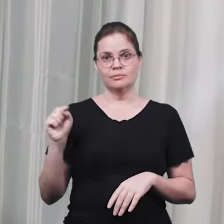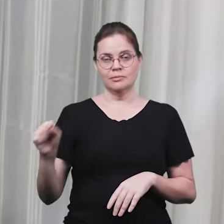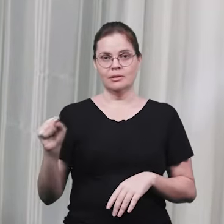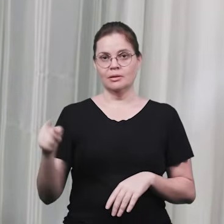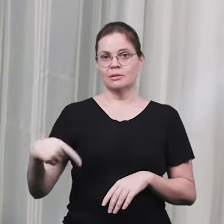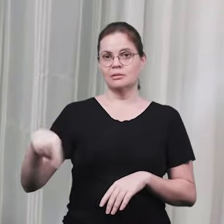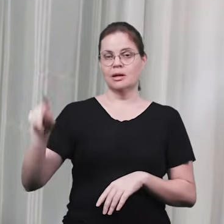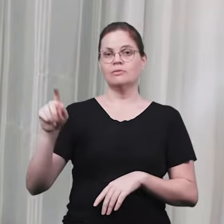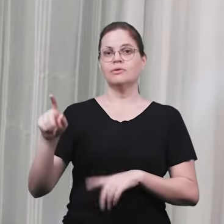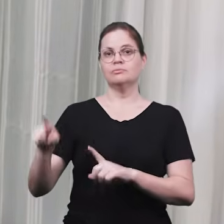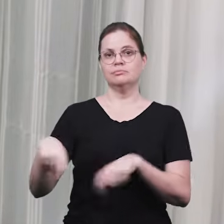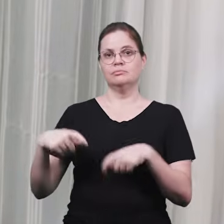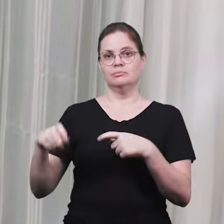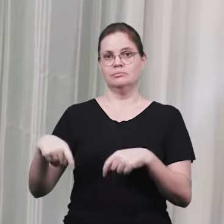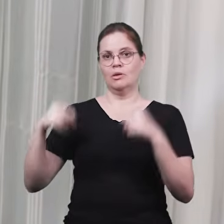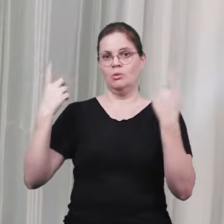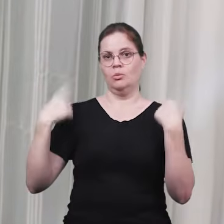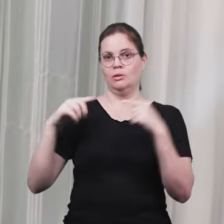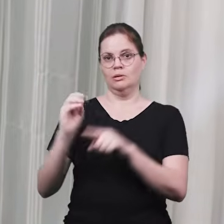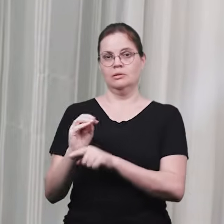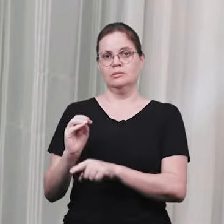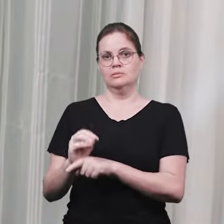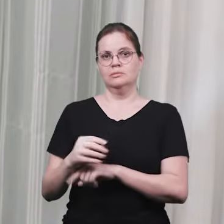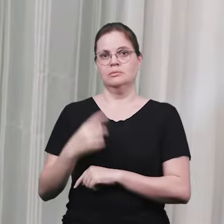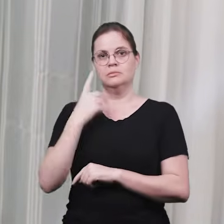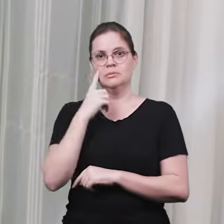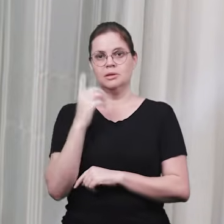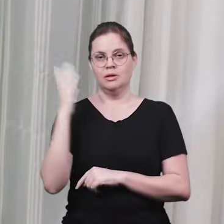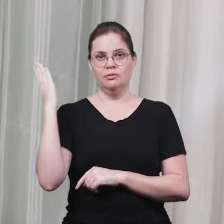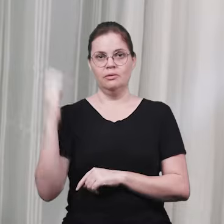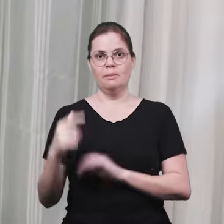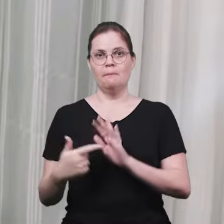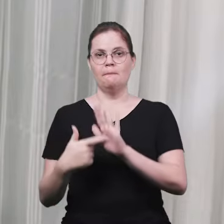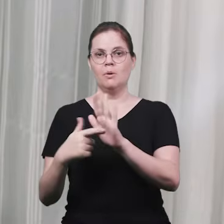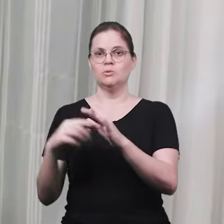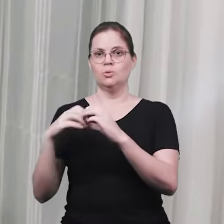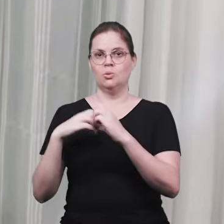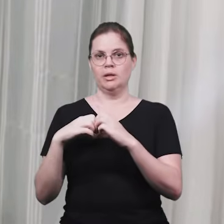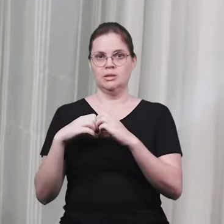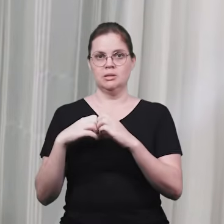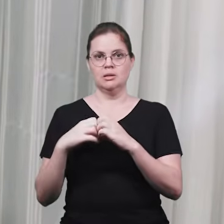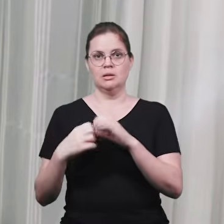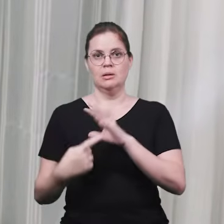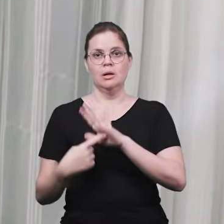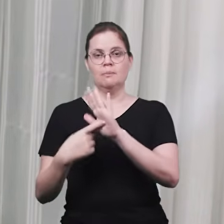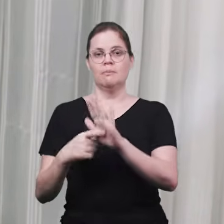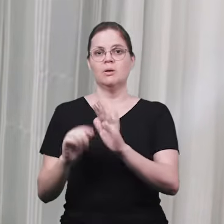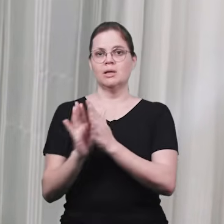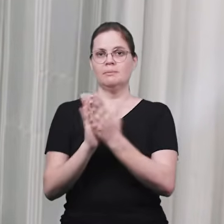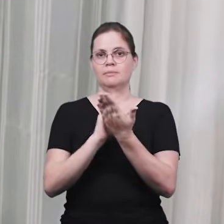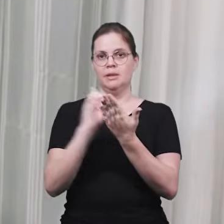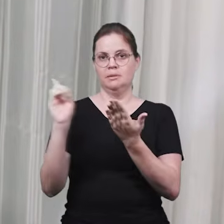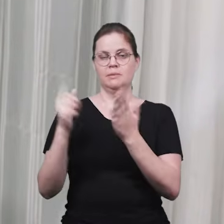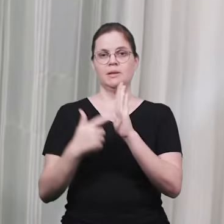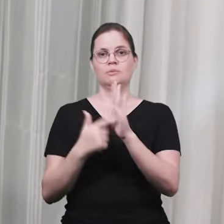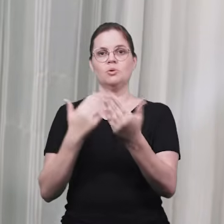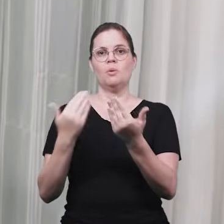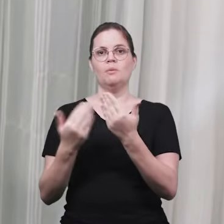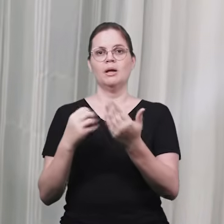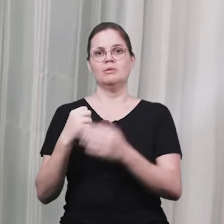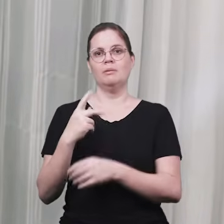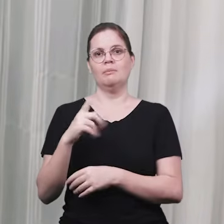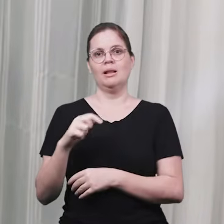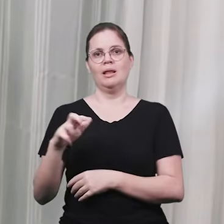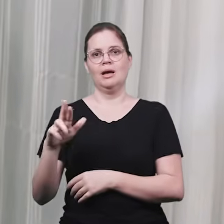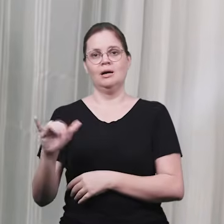estava no campo. Olha que incrível. Mostra como estava o coração de Davi. Mostra que Davi ele guardava a palavra, tá vendo? É